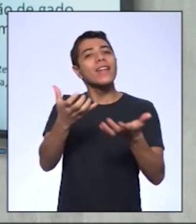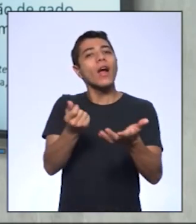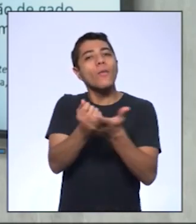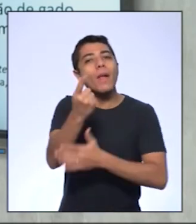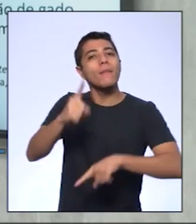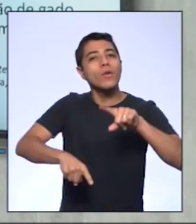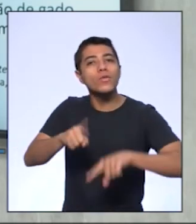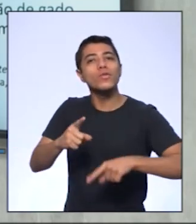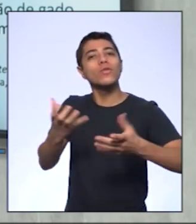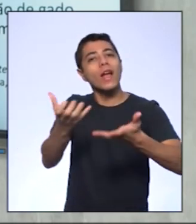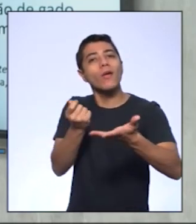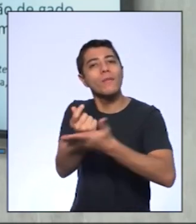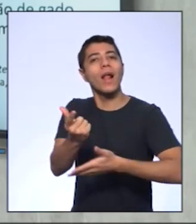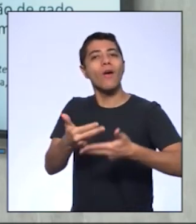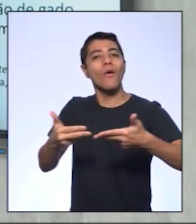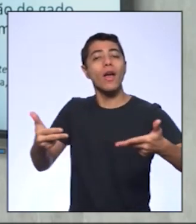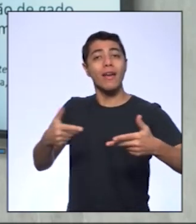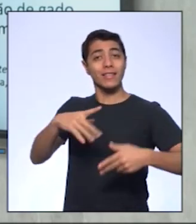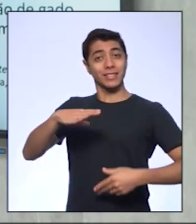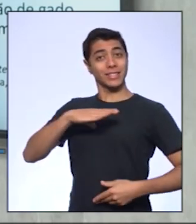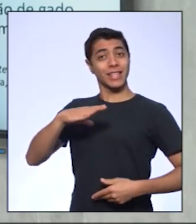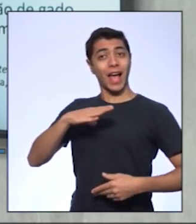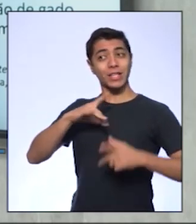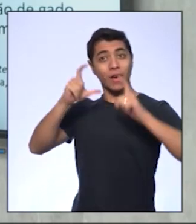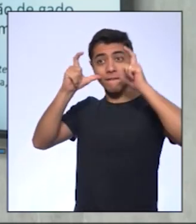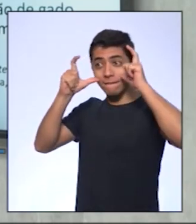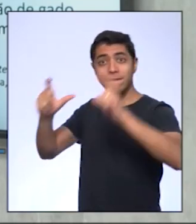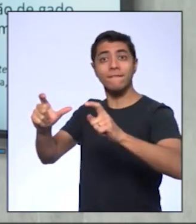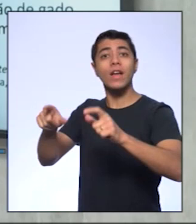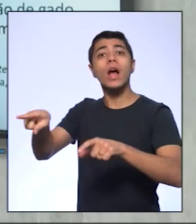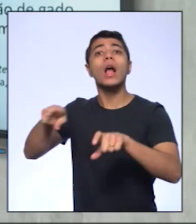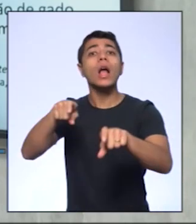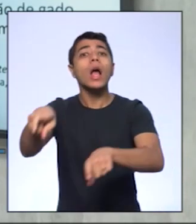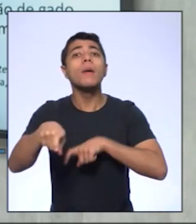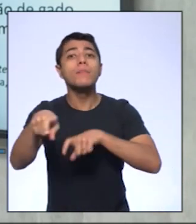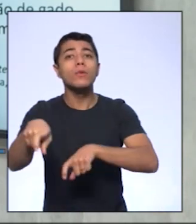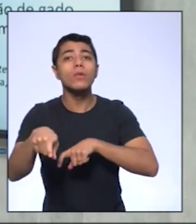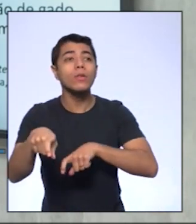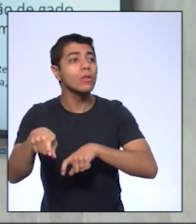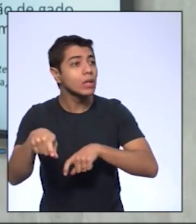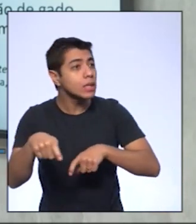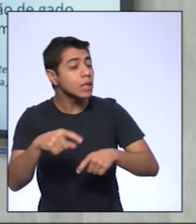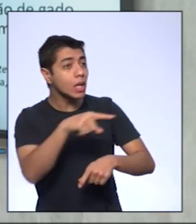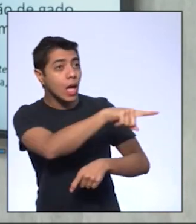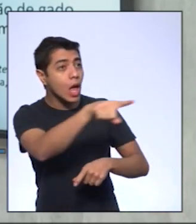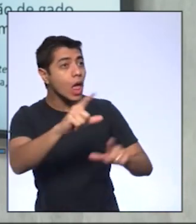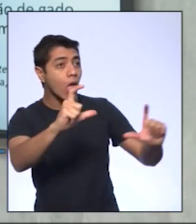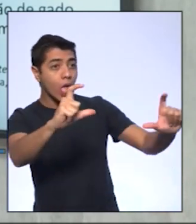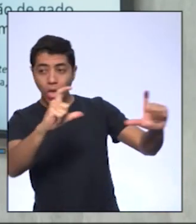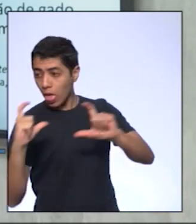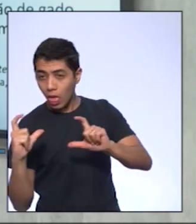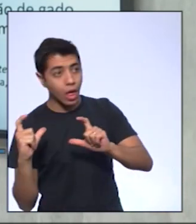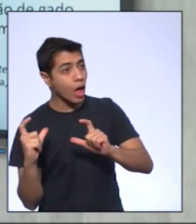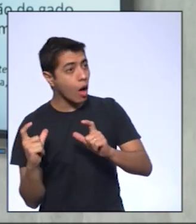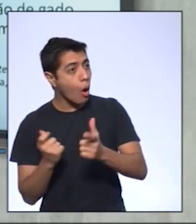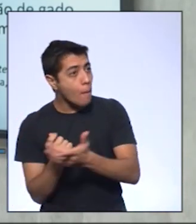para produzir mais e sustentar a cidade. Olha aqui, o interesse comercial da cidade faz com que o campo produza para sustentar esse